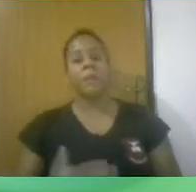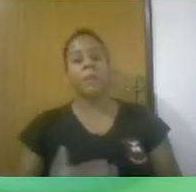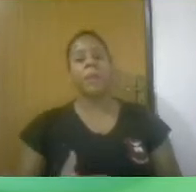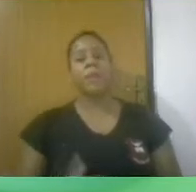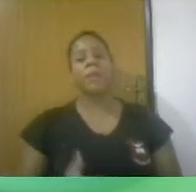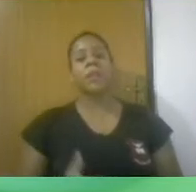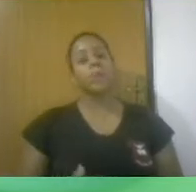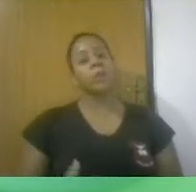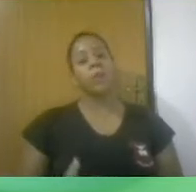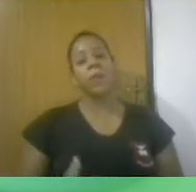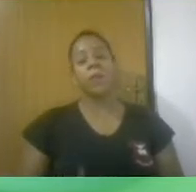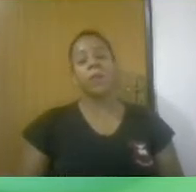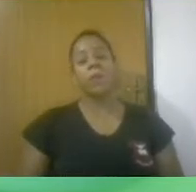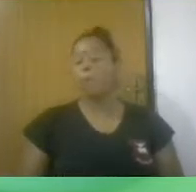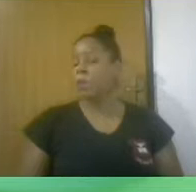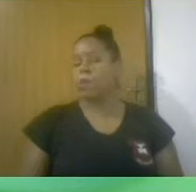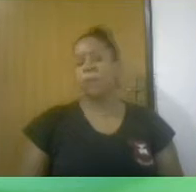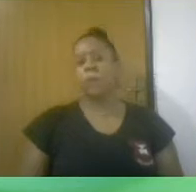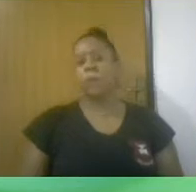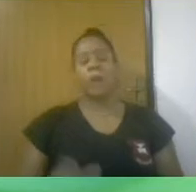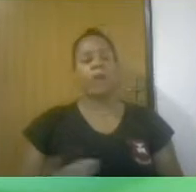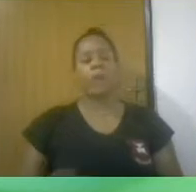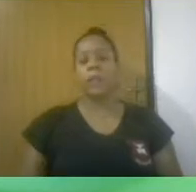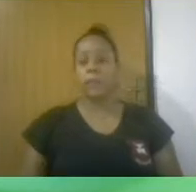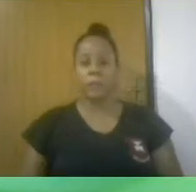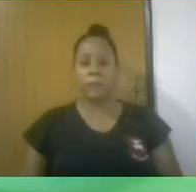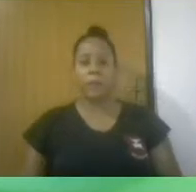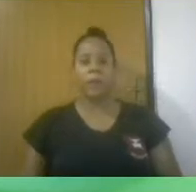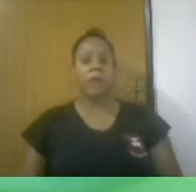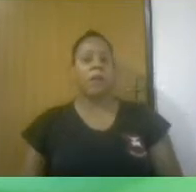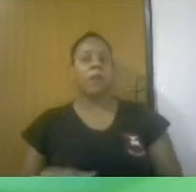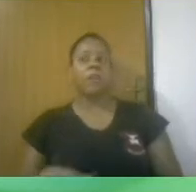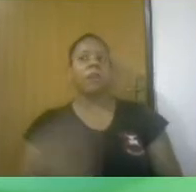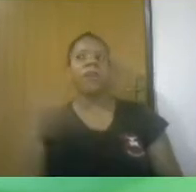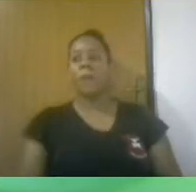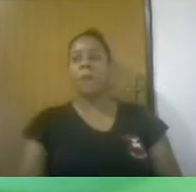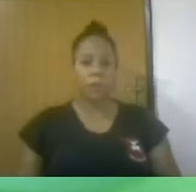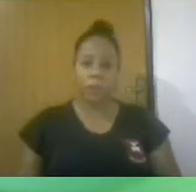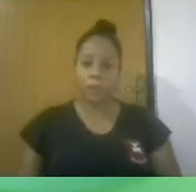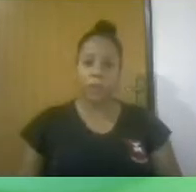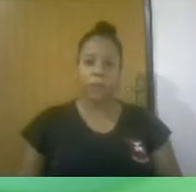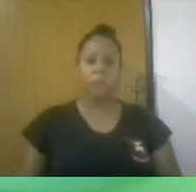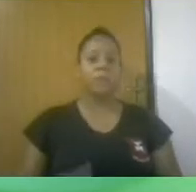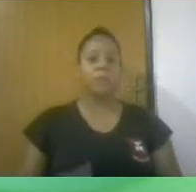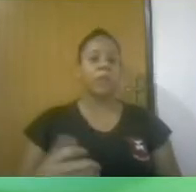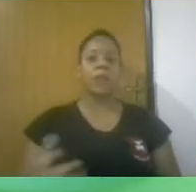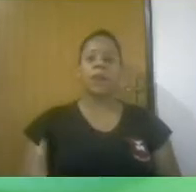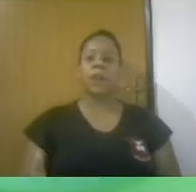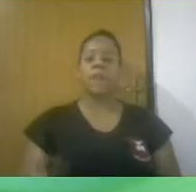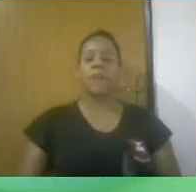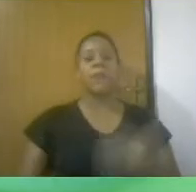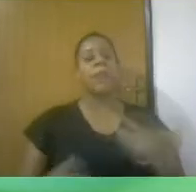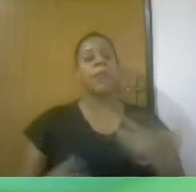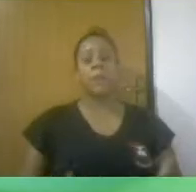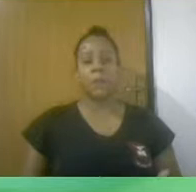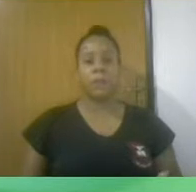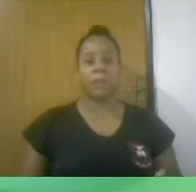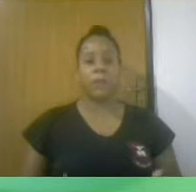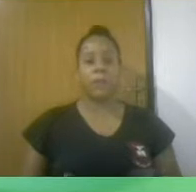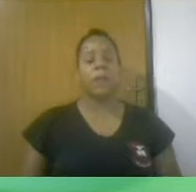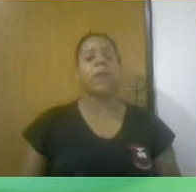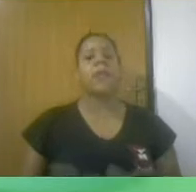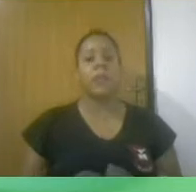manter as capitanias prosperando. E o rei de Portugal não queria saber de que forma que o donatário ia fazer a